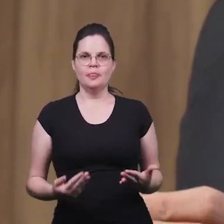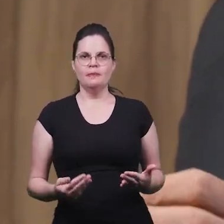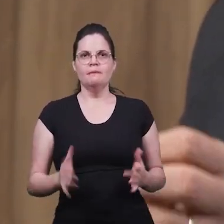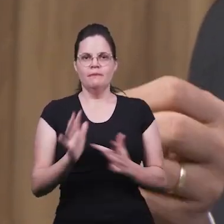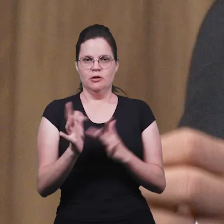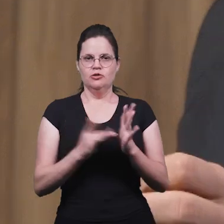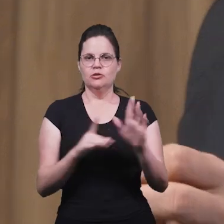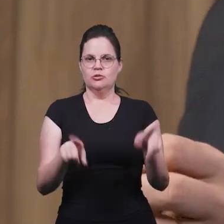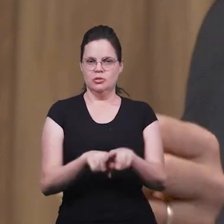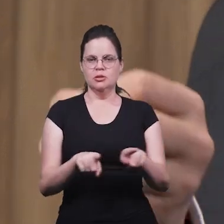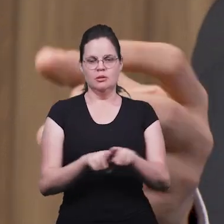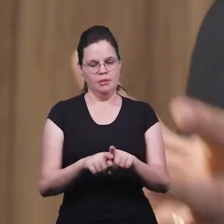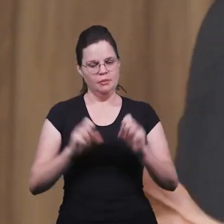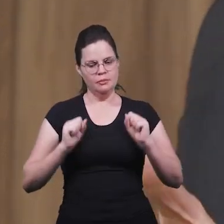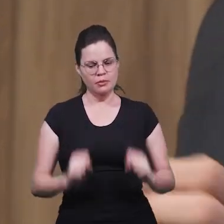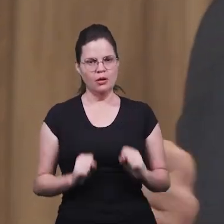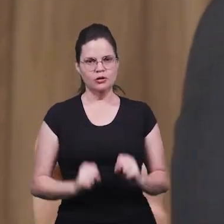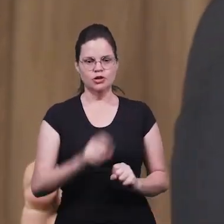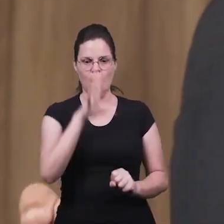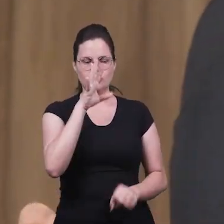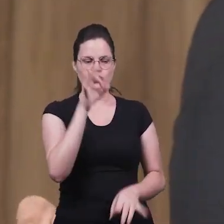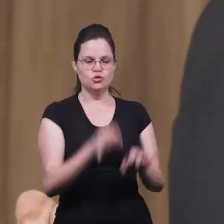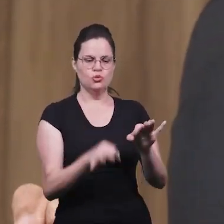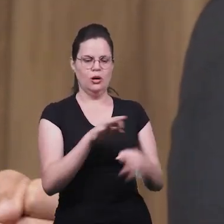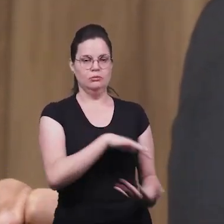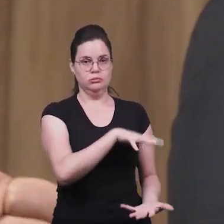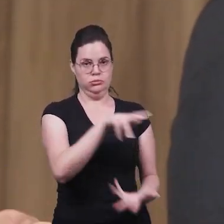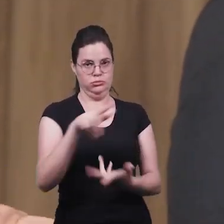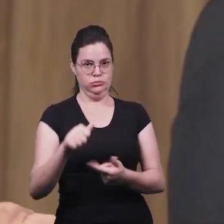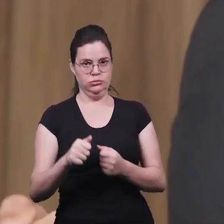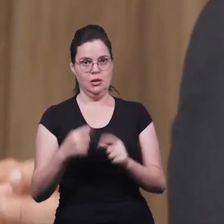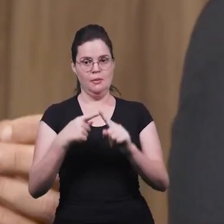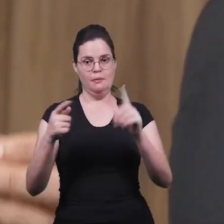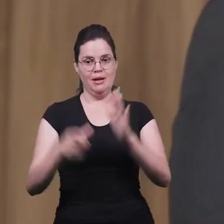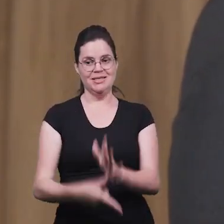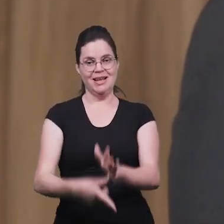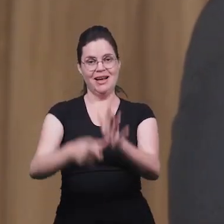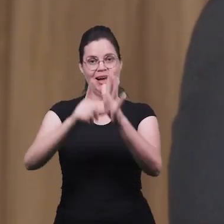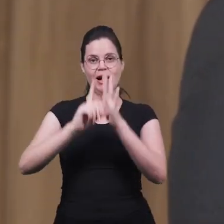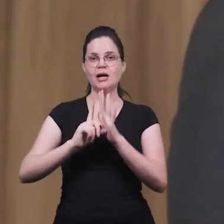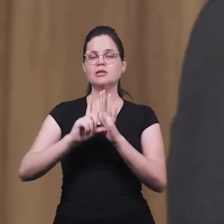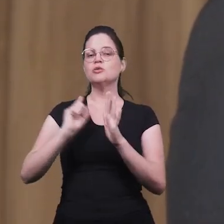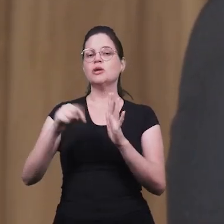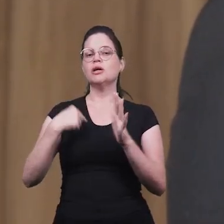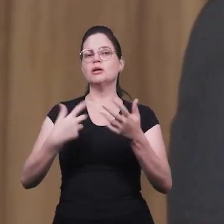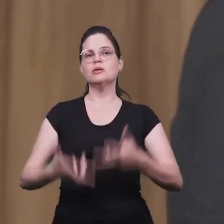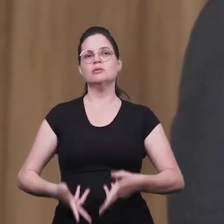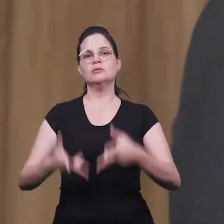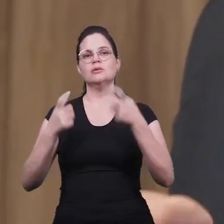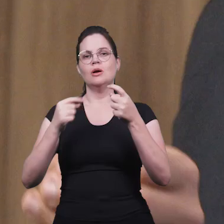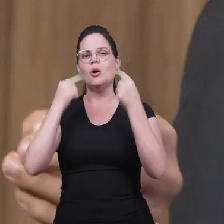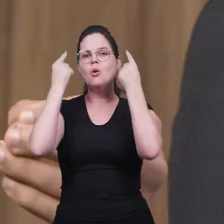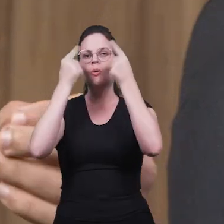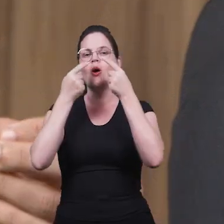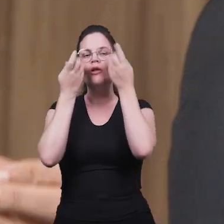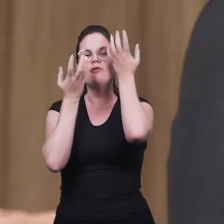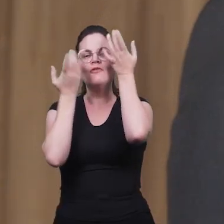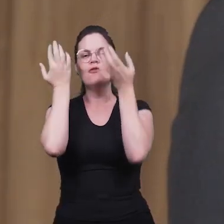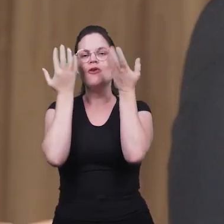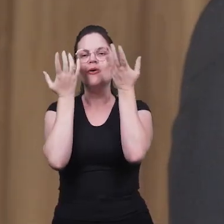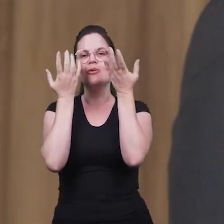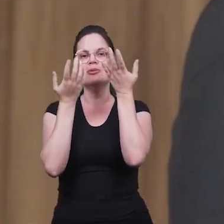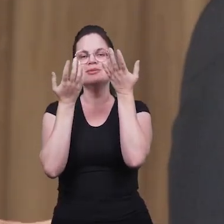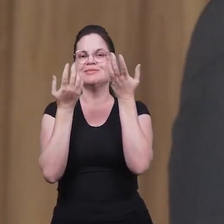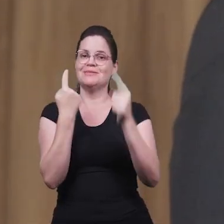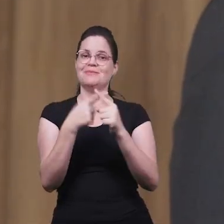condição de julgar o mundo. Mas antes do juízo, o que nós vemos? Os olhos como chamas de